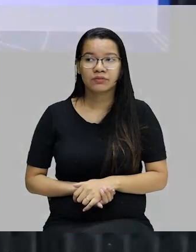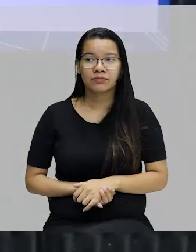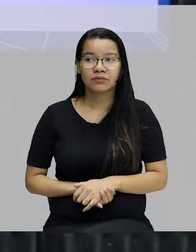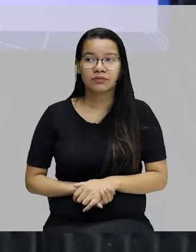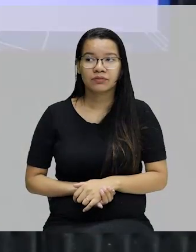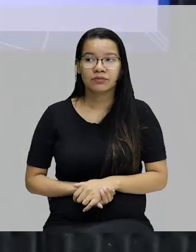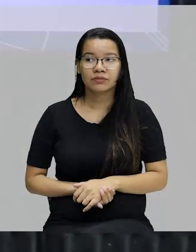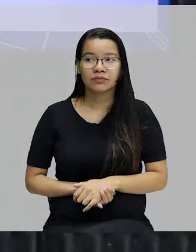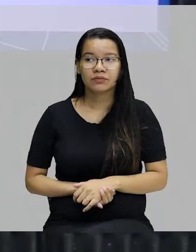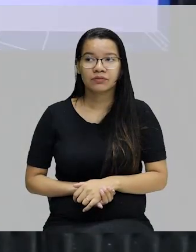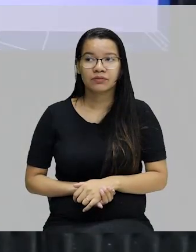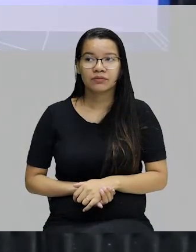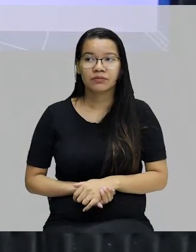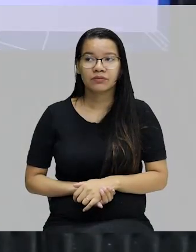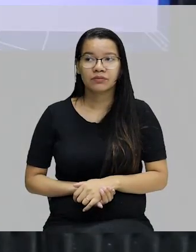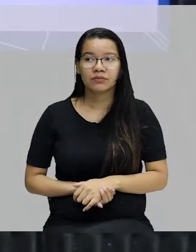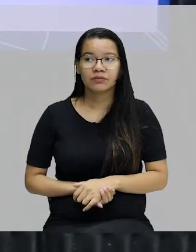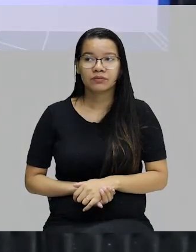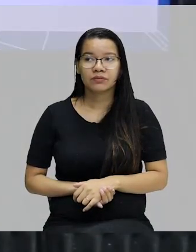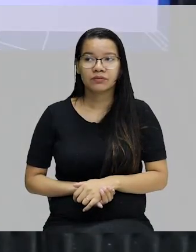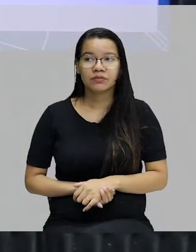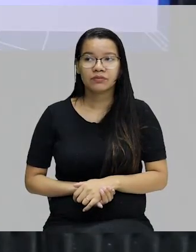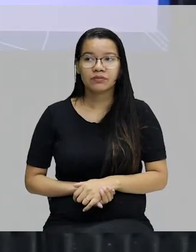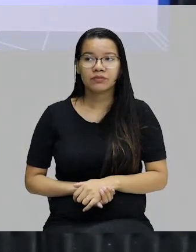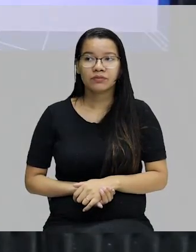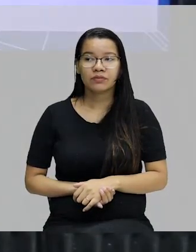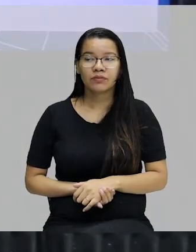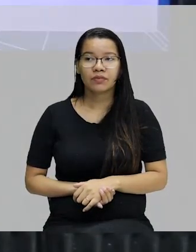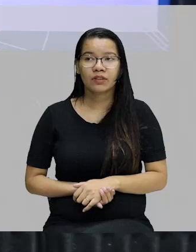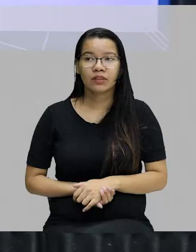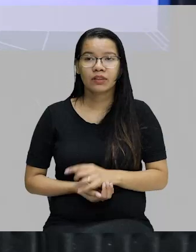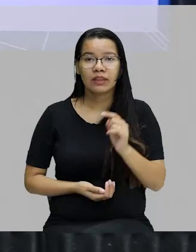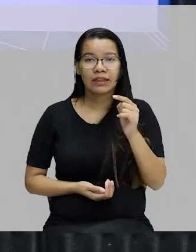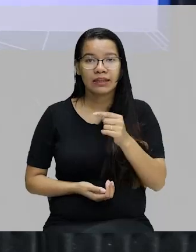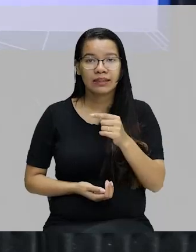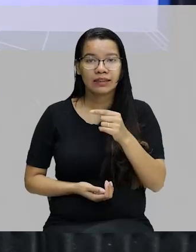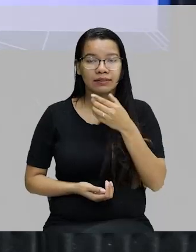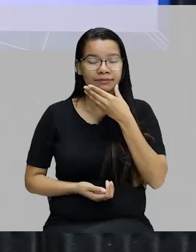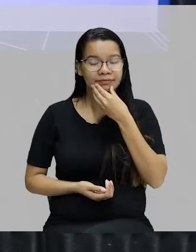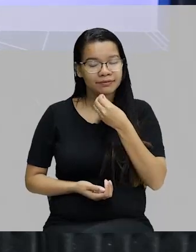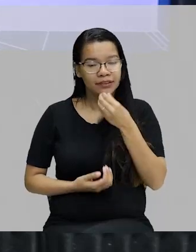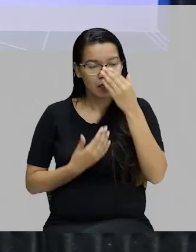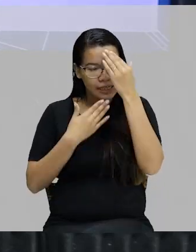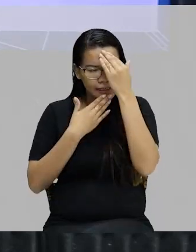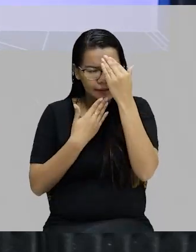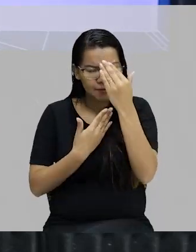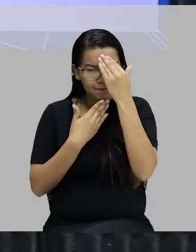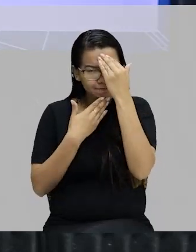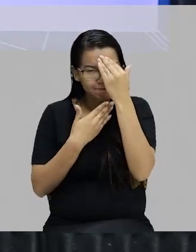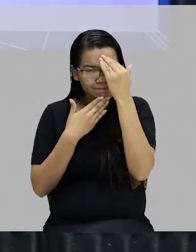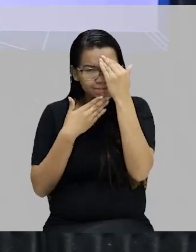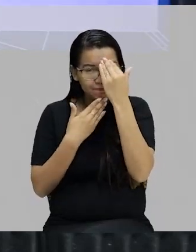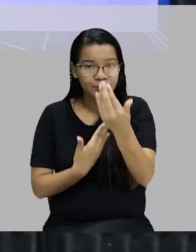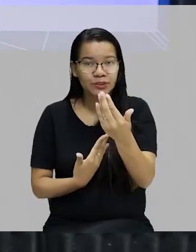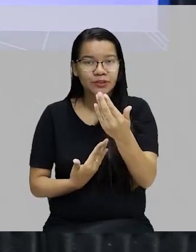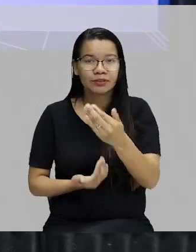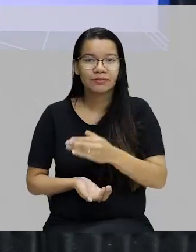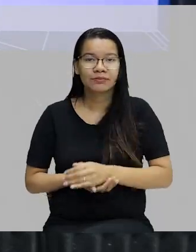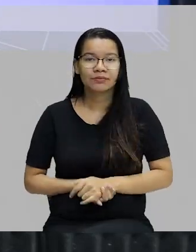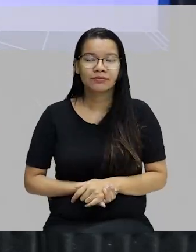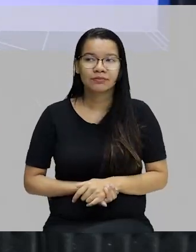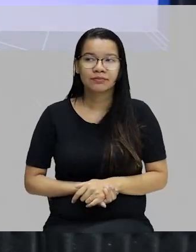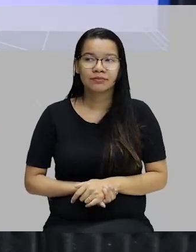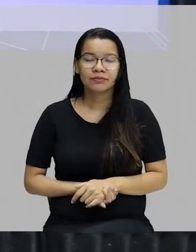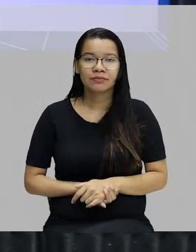àquela quantidade. He thanked her very much. Ele a agradeceu bastante ou ele a agradeceu